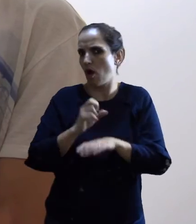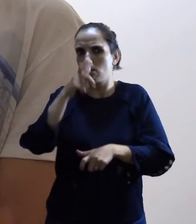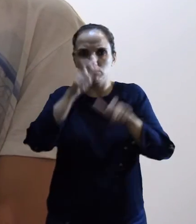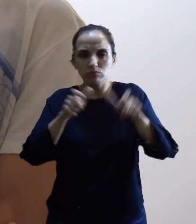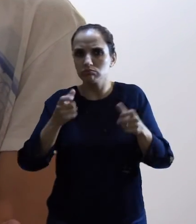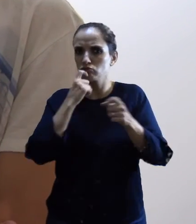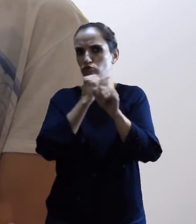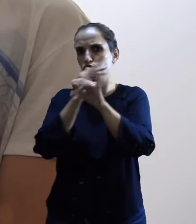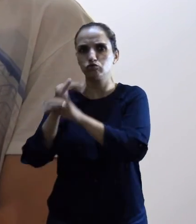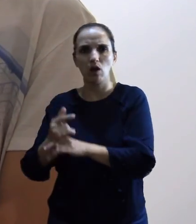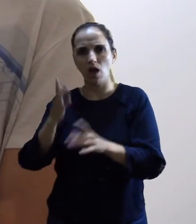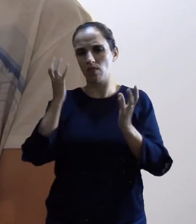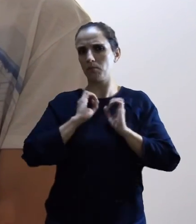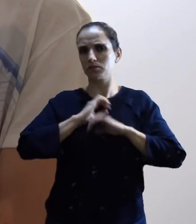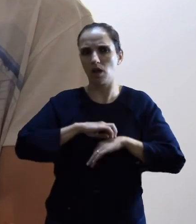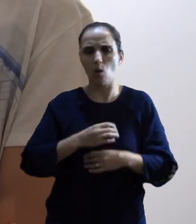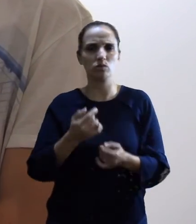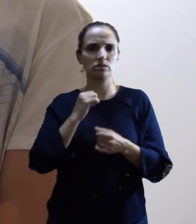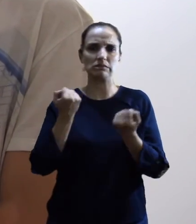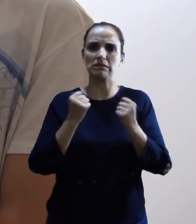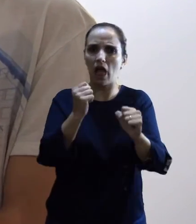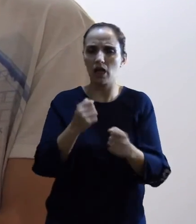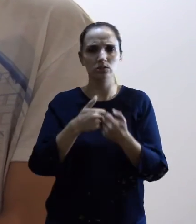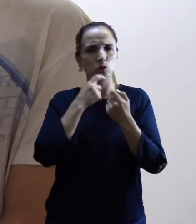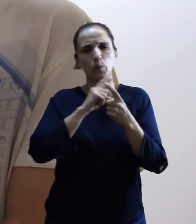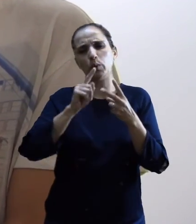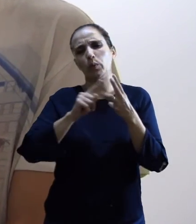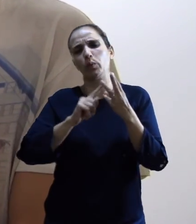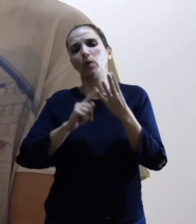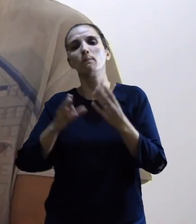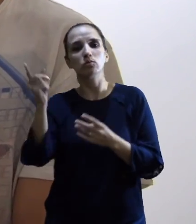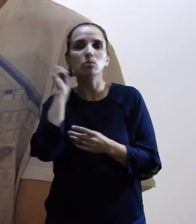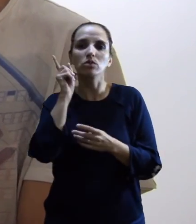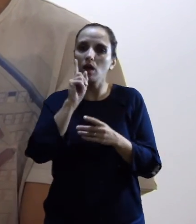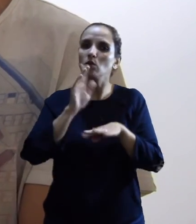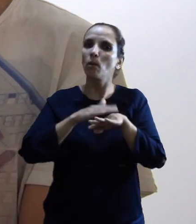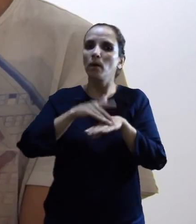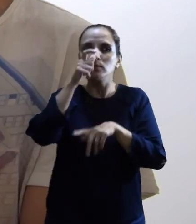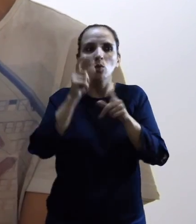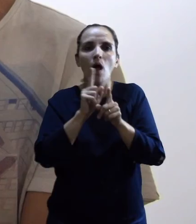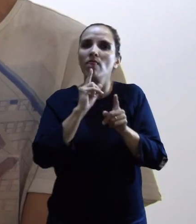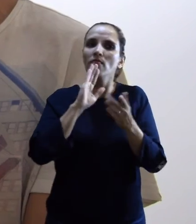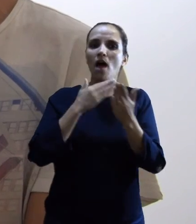humano, e entre outras, como a depressão, o stress, entre outras. É muito importante, porque as